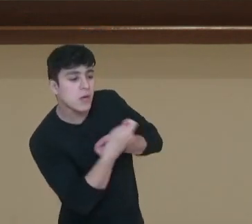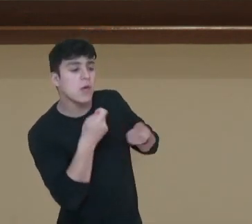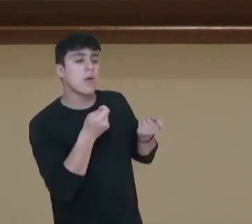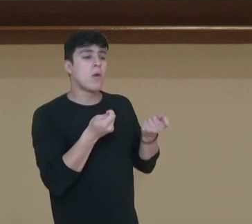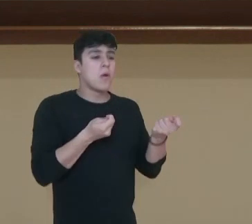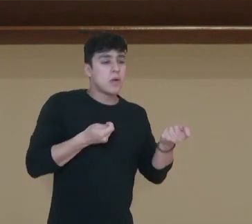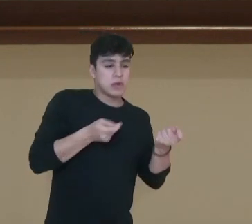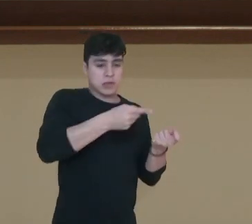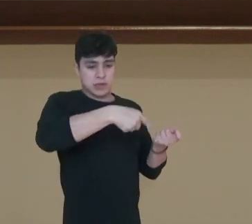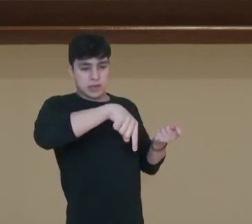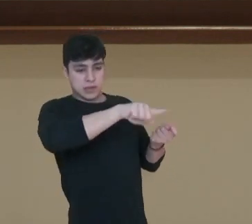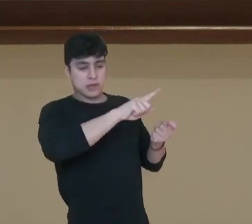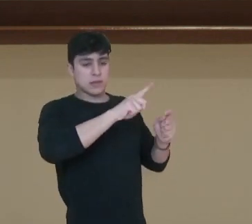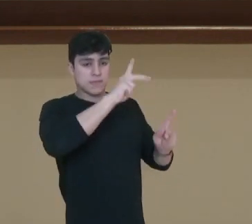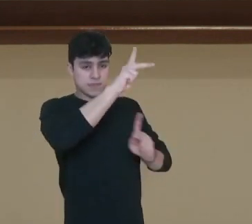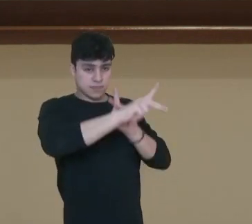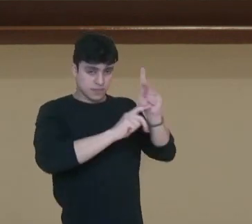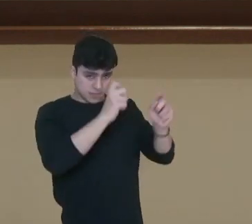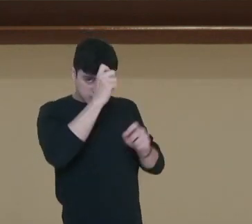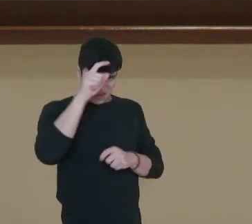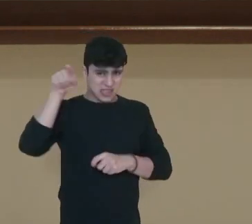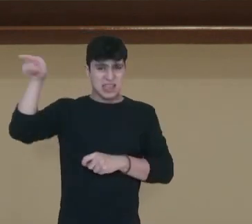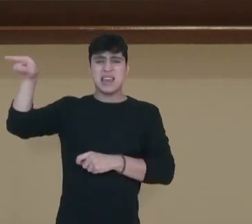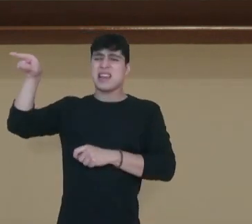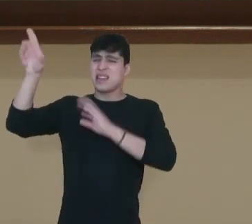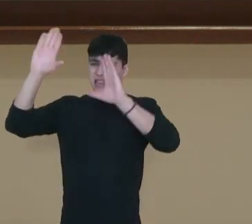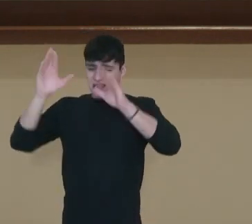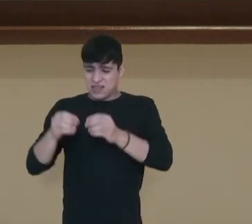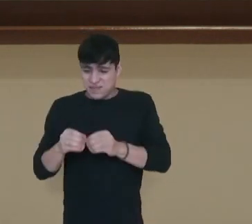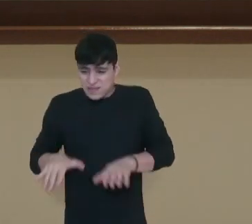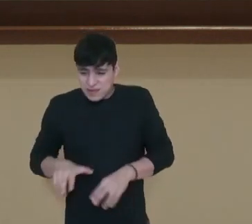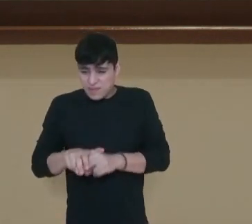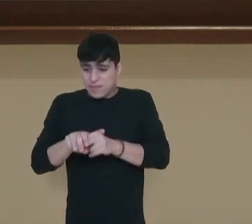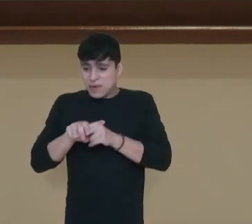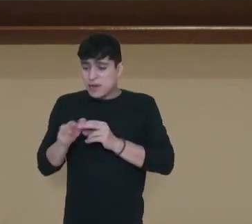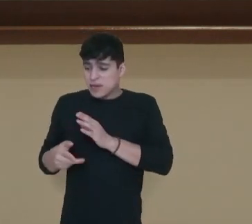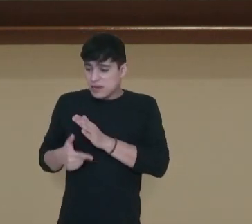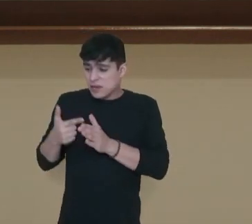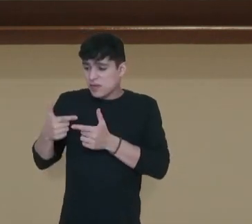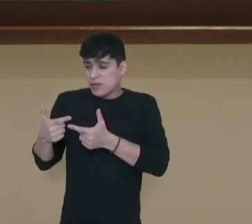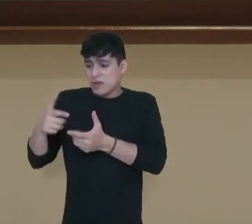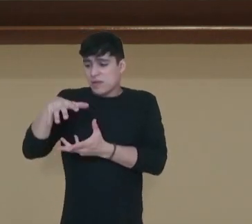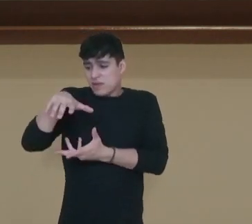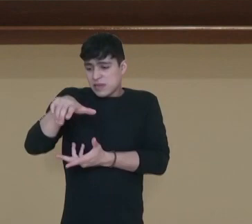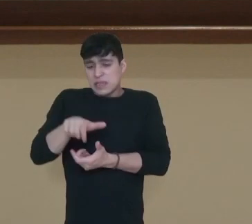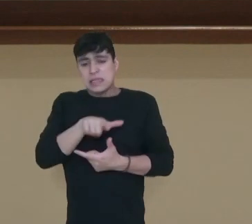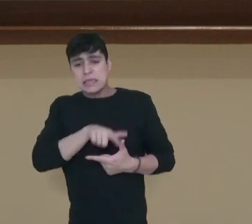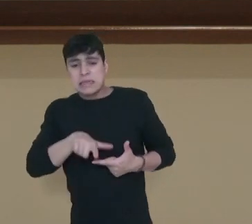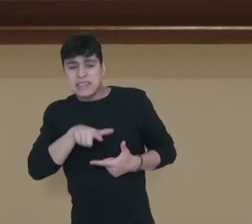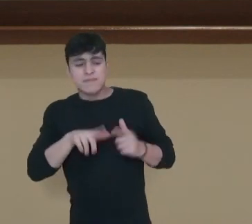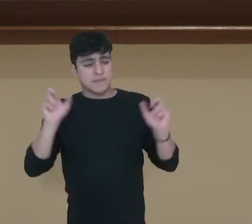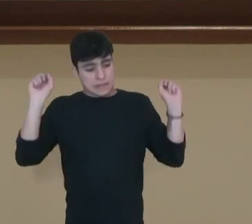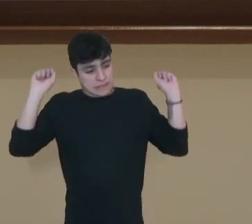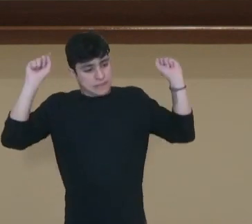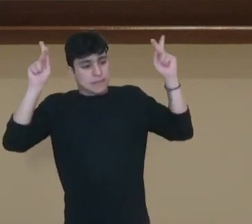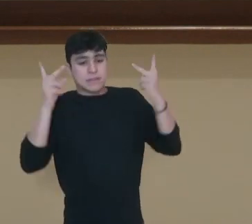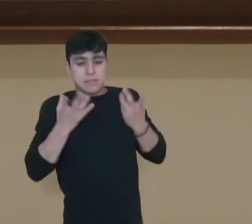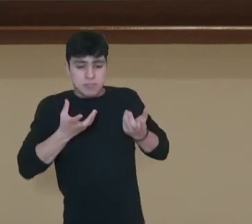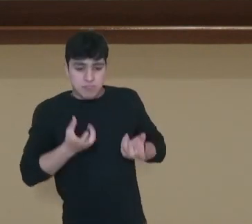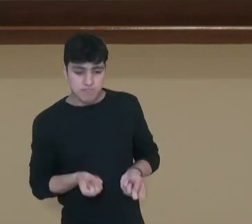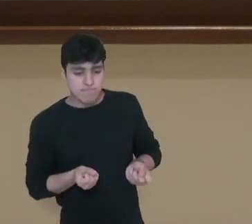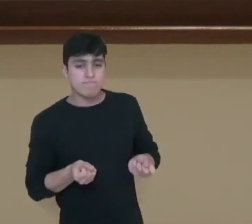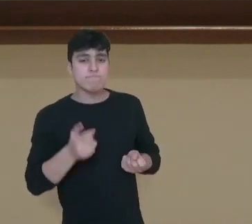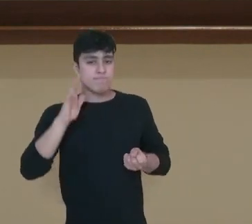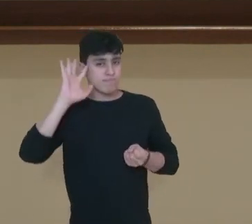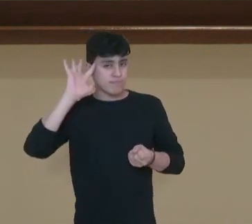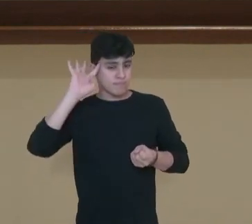inglês também estava ali, né, bastante prejudicado com o contexto da Segunda Guerra Mundial, nesse momento. E nesse momento, então, vai ficar sendo